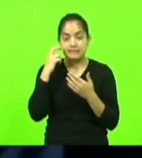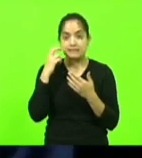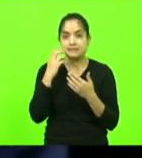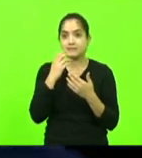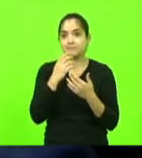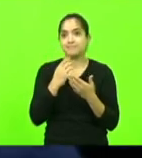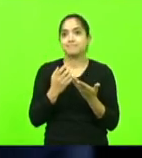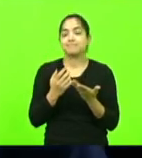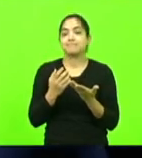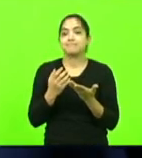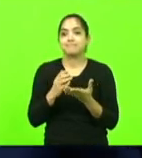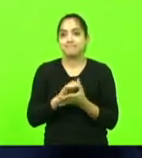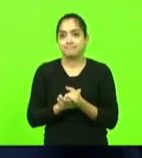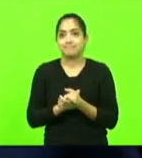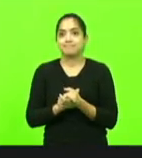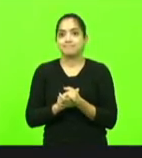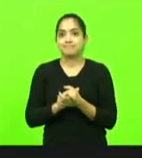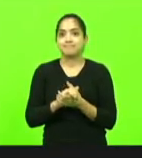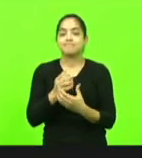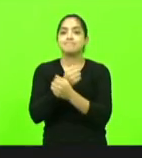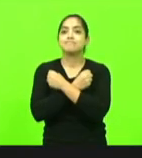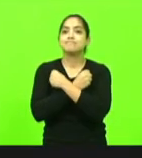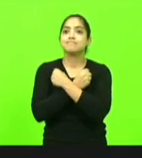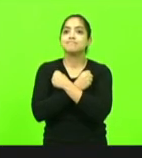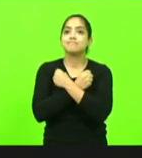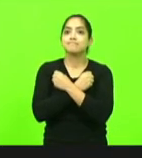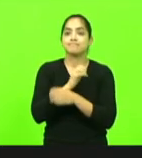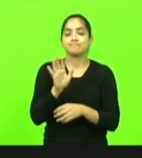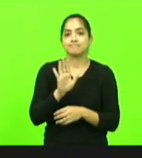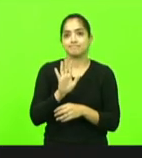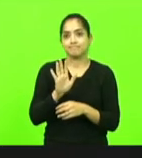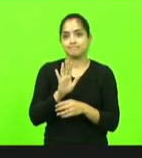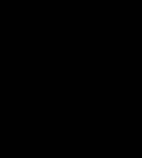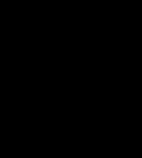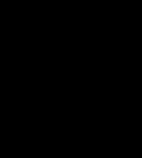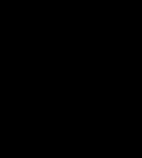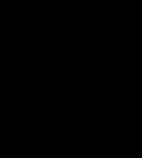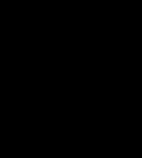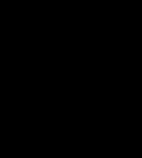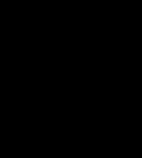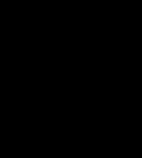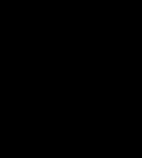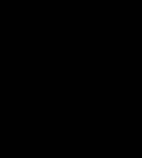Um abraço. Abraço, tudo de bom.